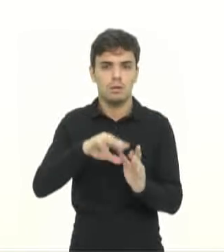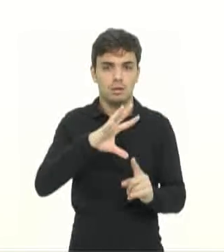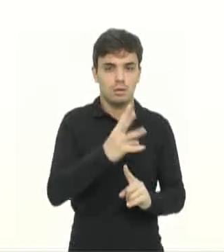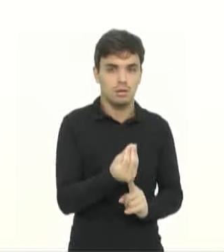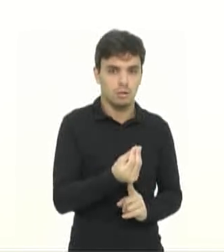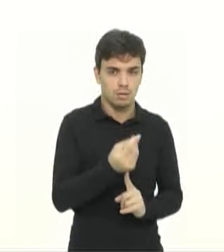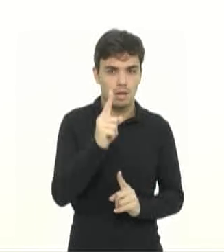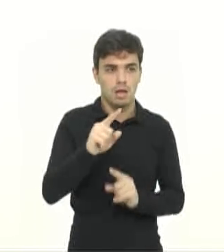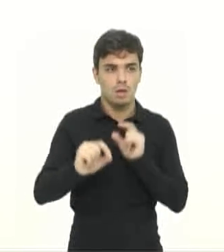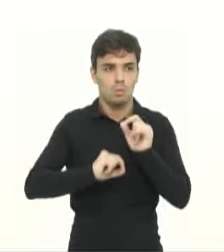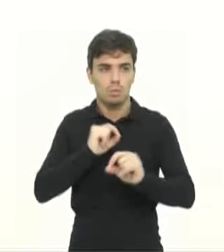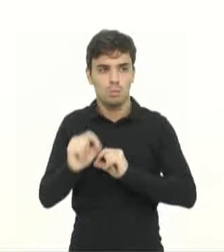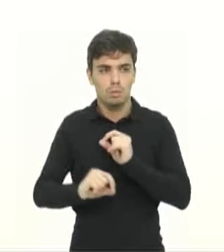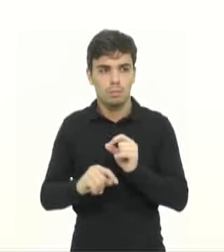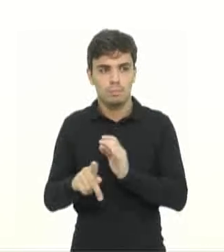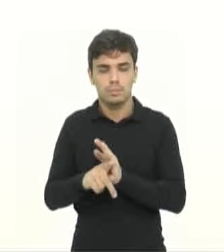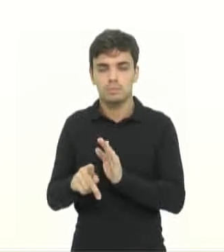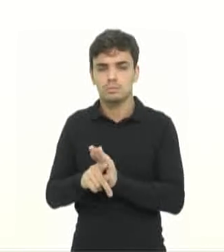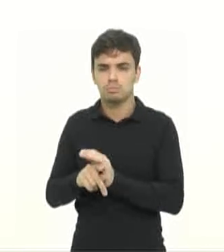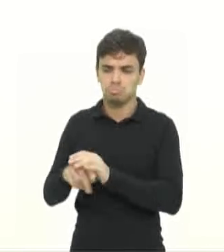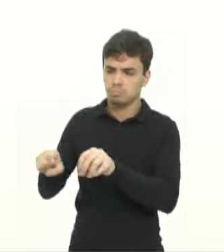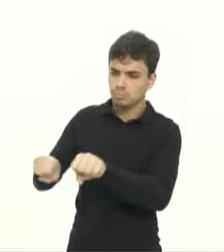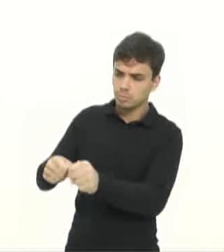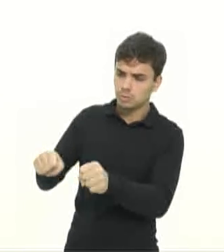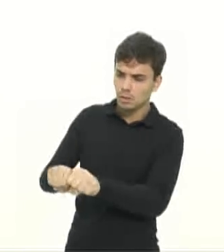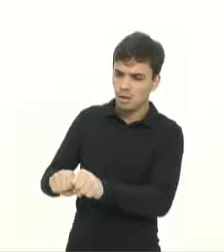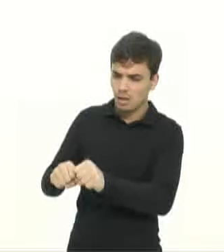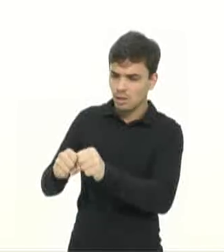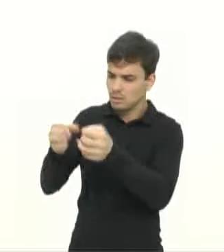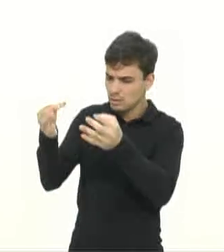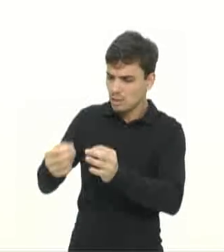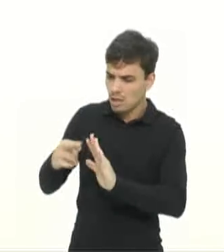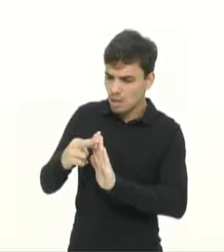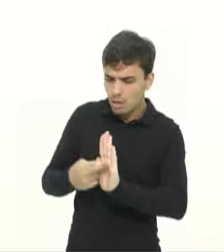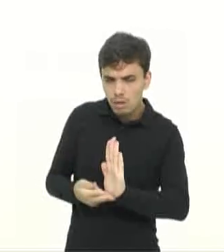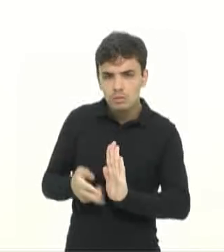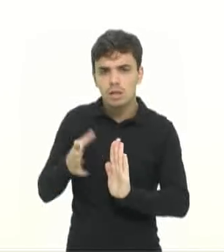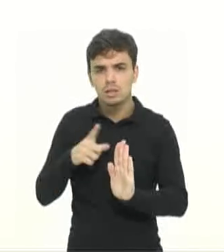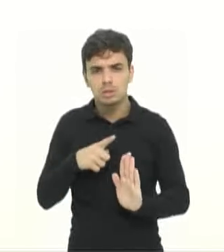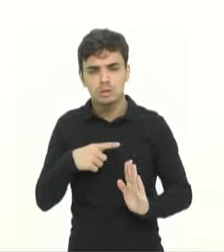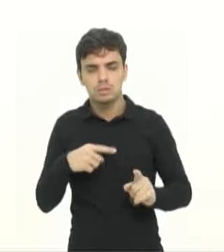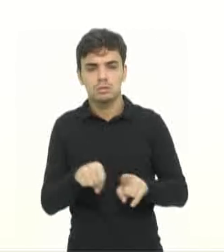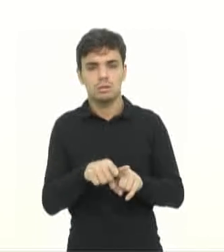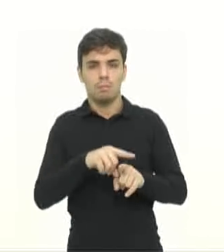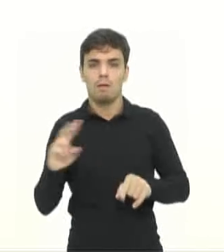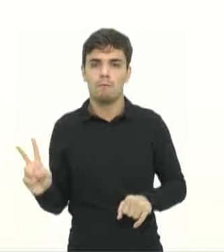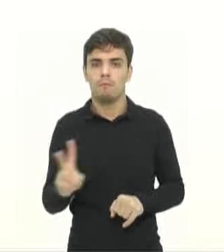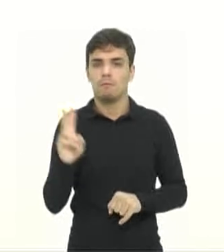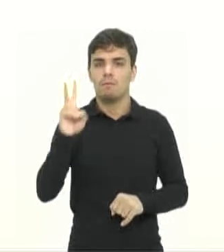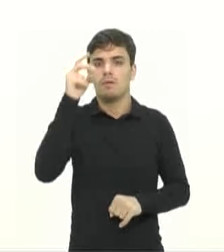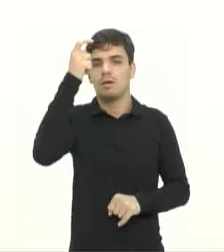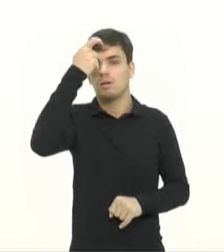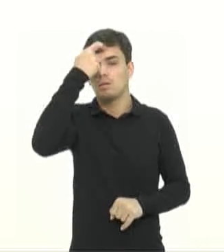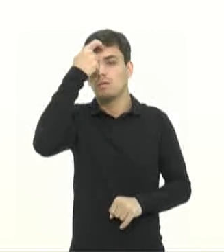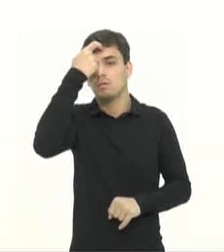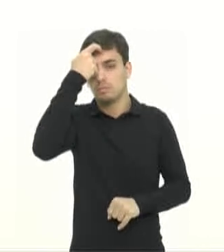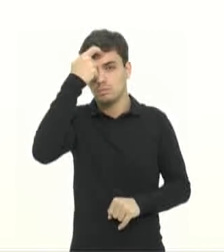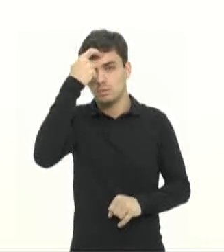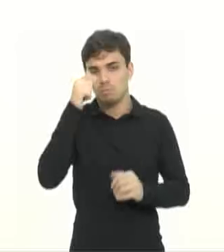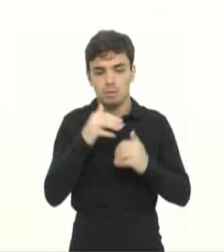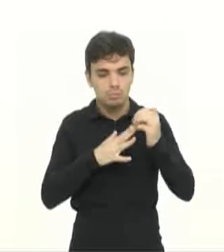o rompimento com padrões pré-estabelecidos e a valorização do inconsciente no